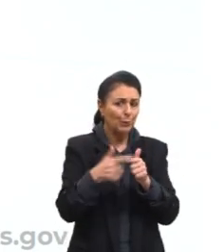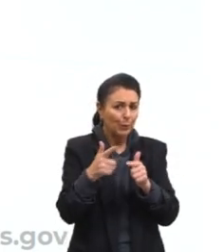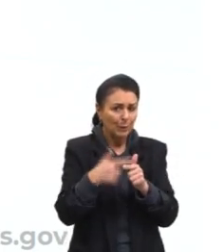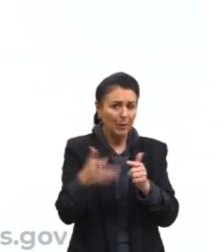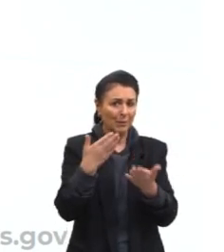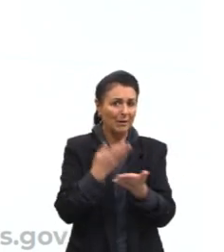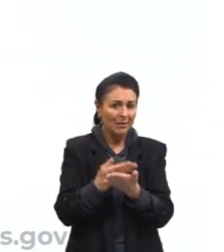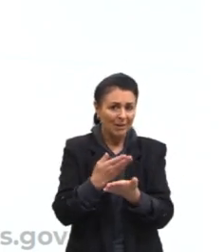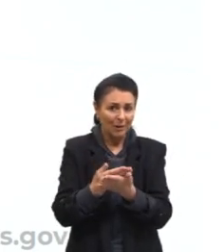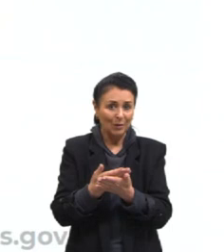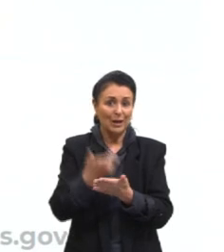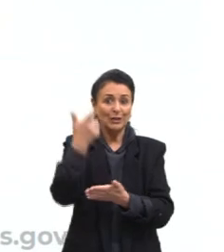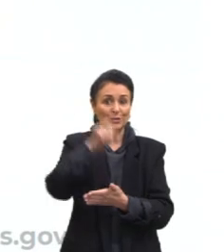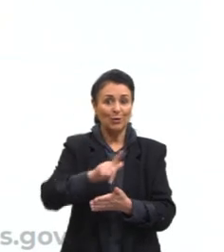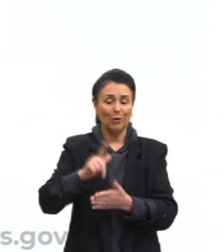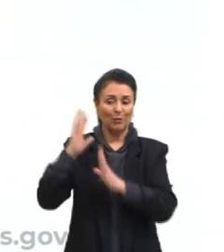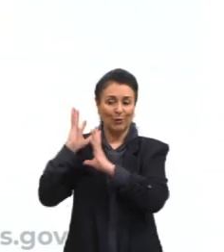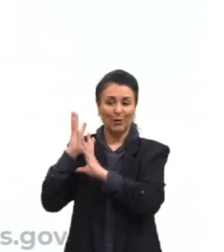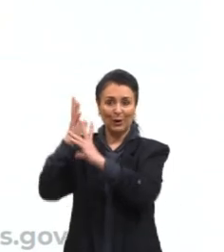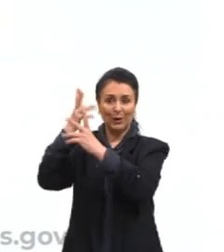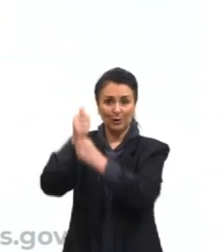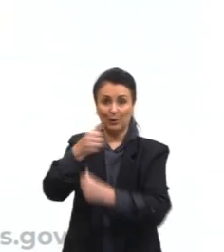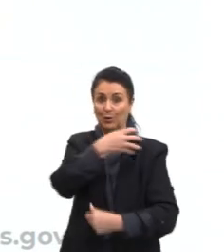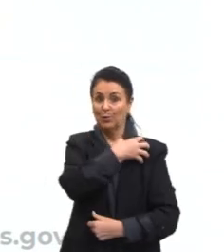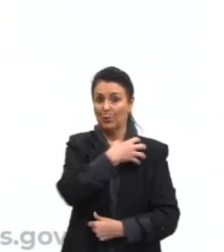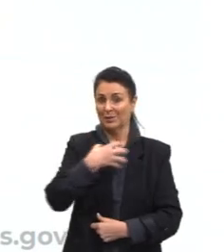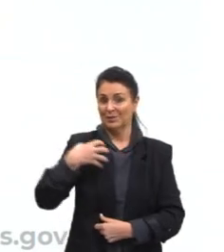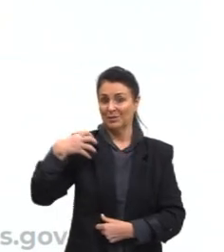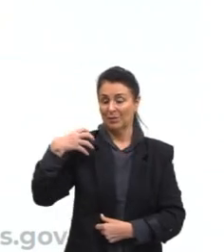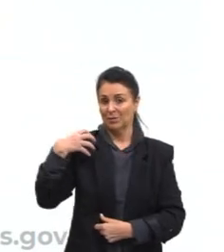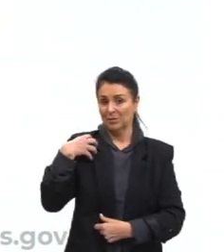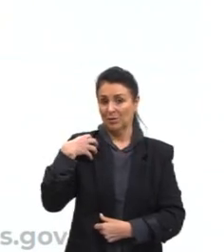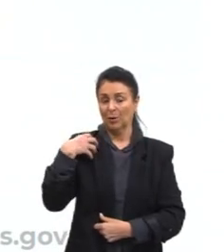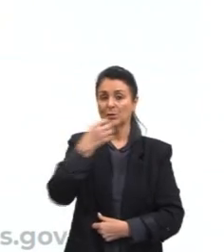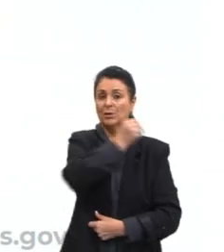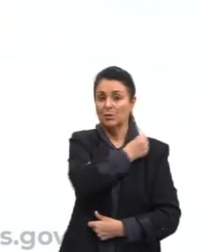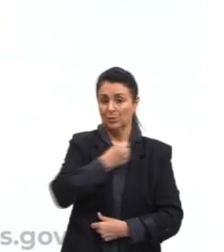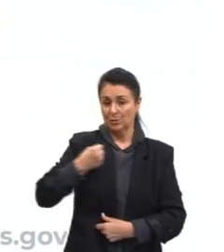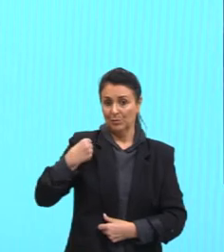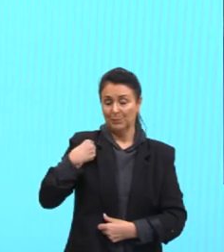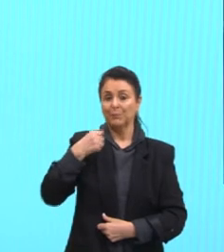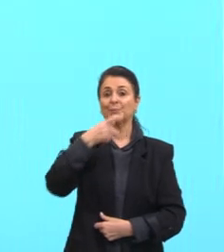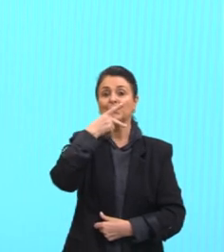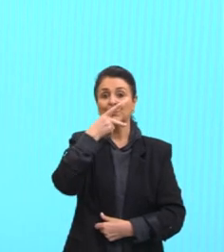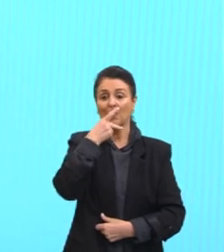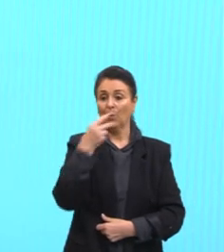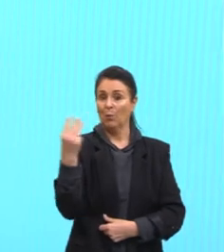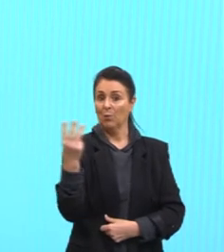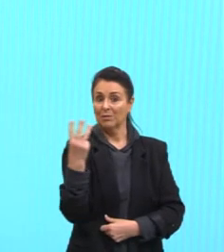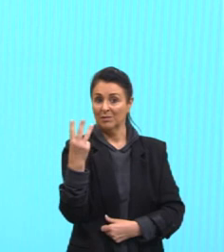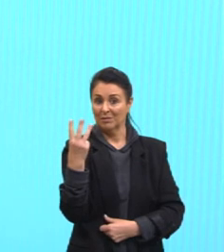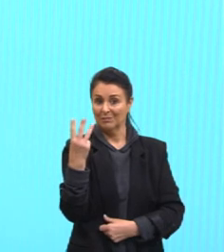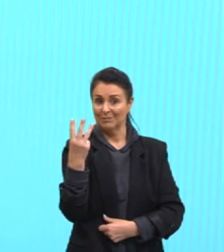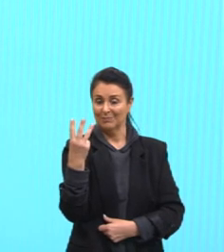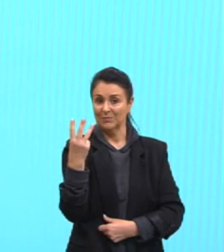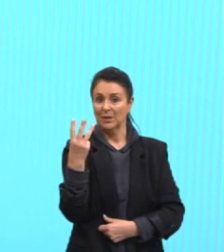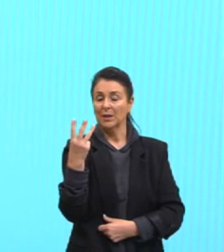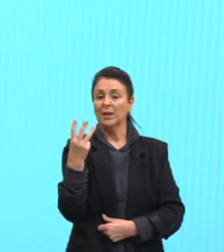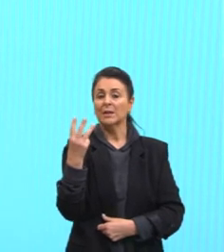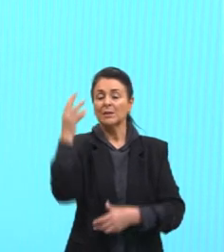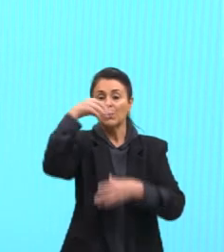então reforçando o o Aristóteles Sócrates Platão e Aristóteles fazem parte